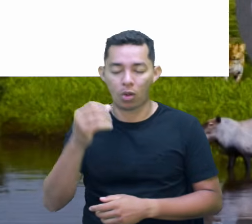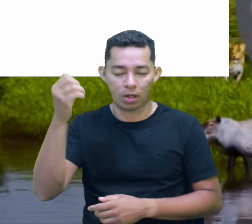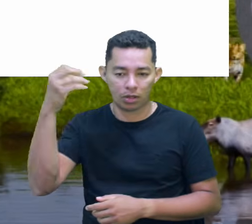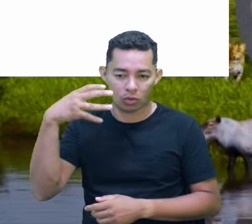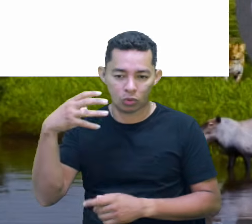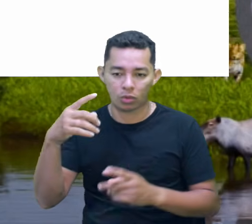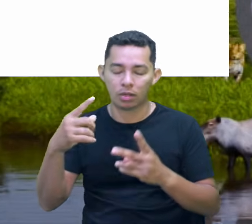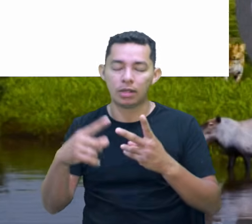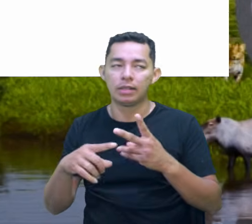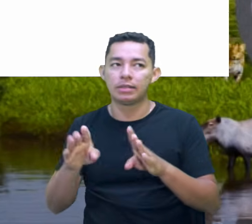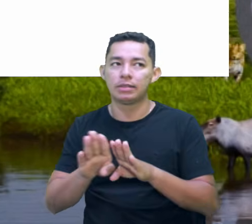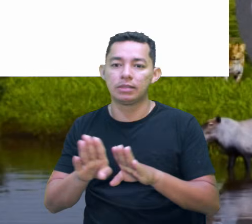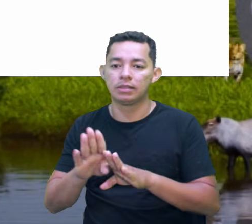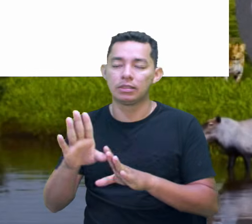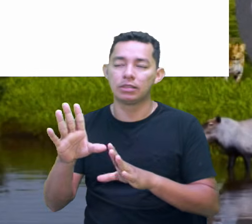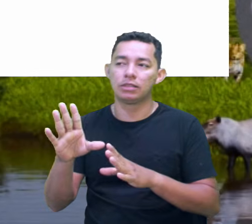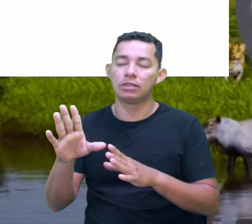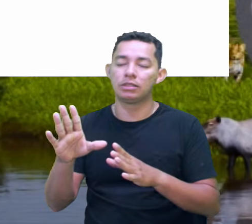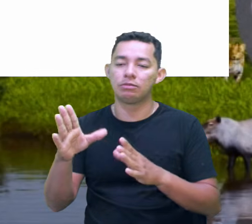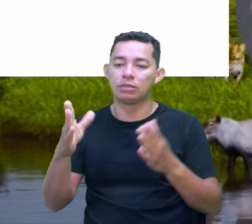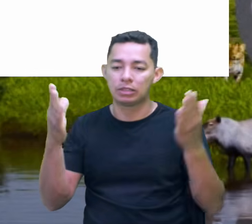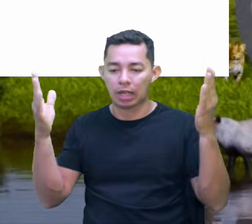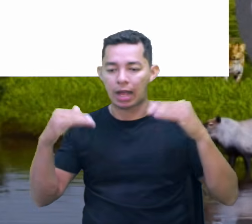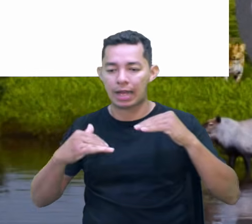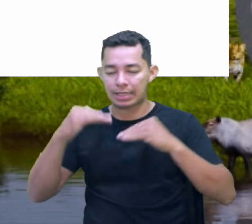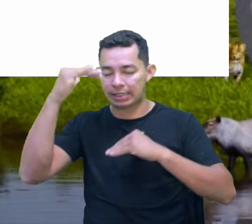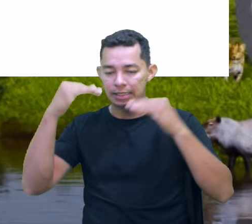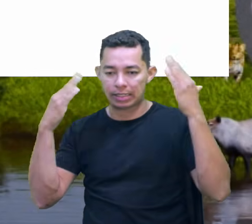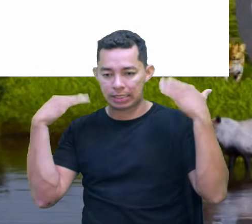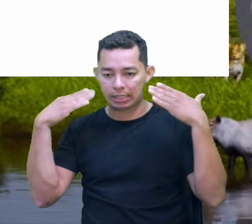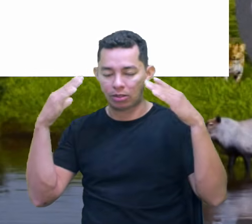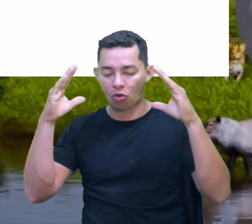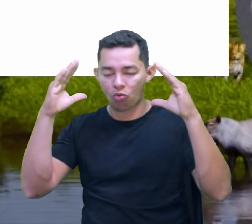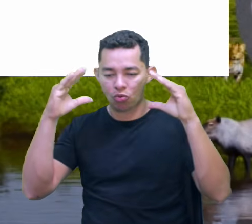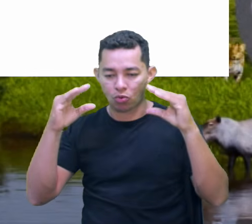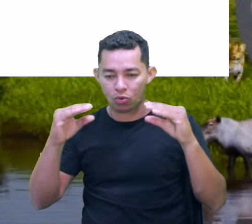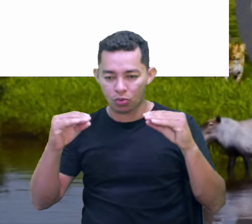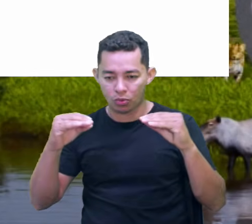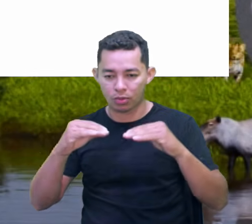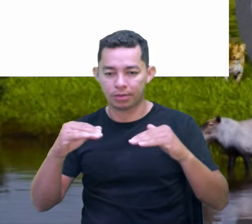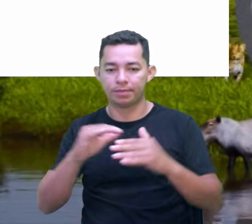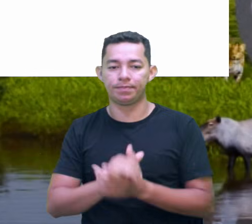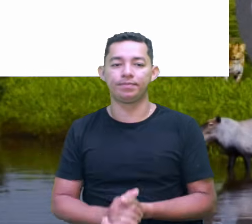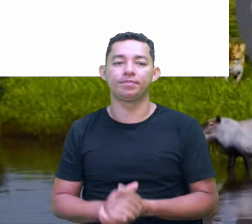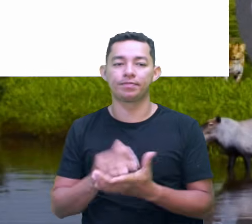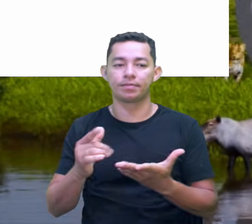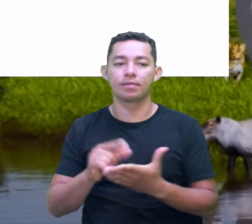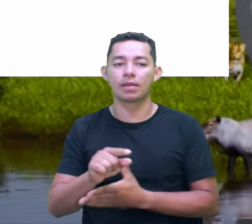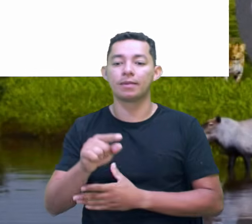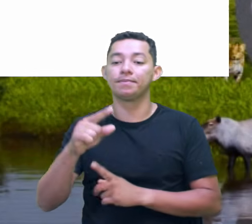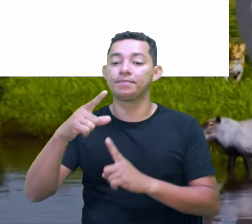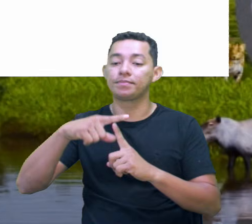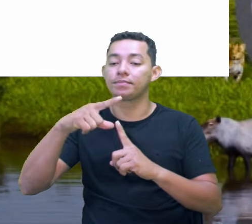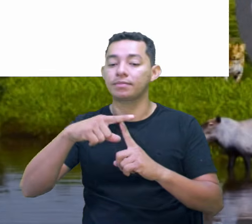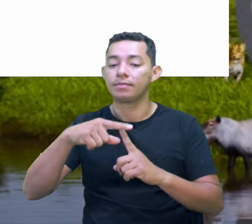mais conservada, né? Então, aquele tipo de ambiente, o tipo de ambiente onde